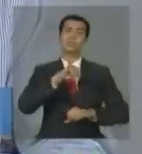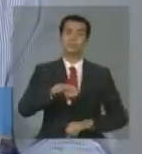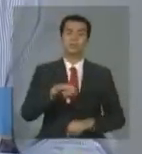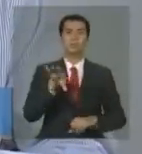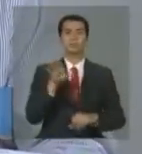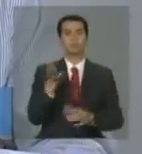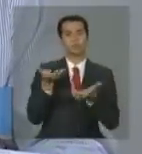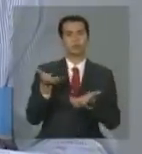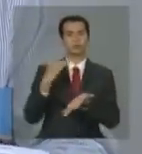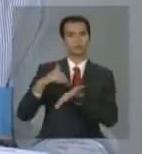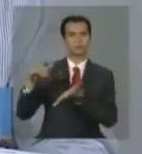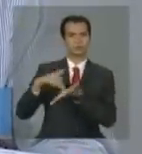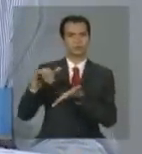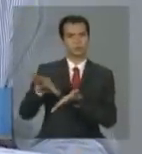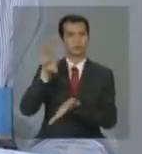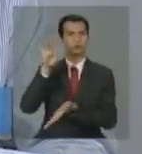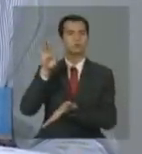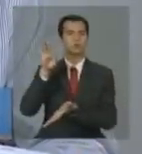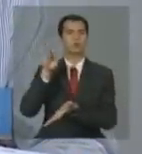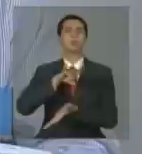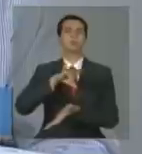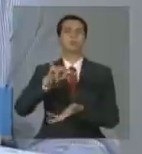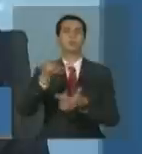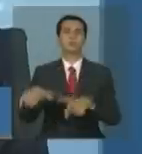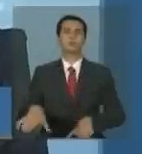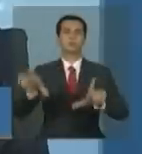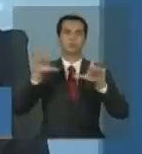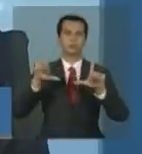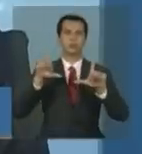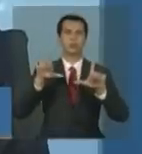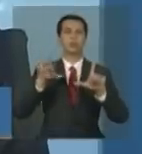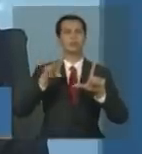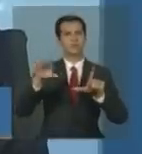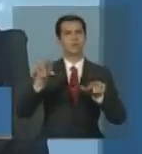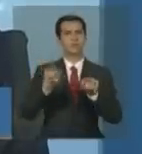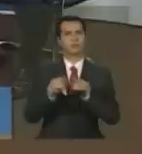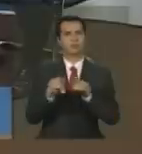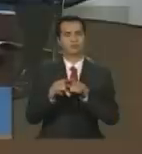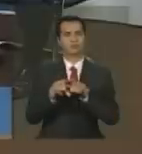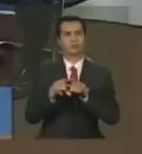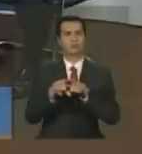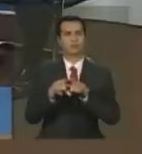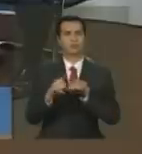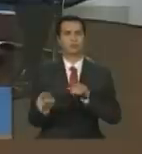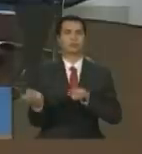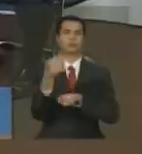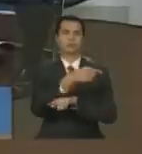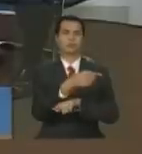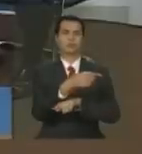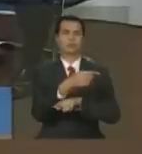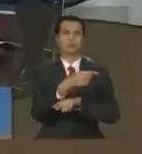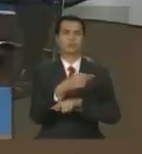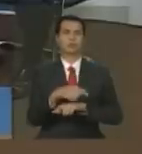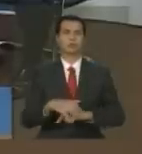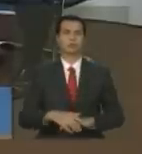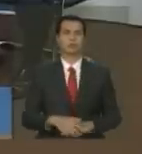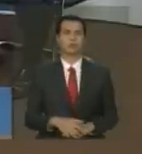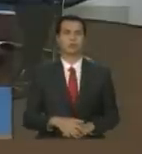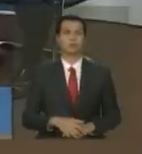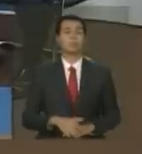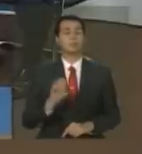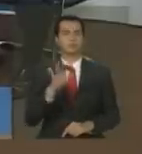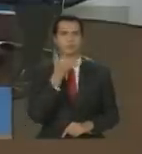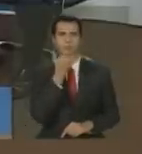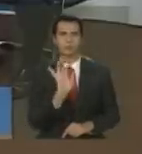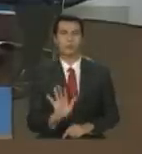da secretaria, aparecerá mais uma tela onde ele vai indicar a pessoa que será o titular. Do conselho, no caso. Desculpa. Se ele optar por ser administrador titular